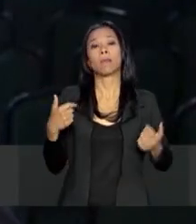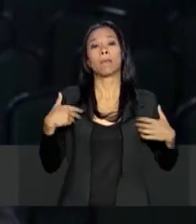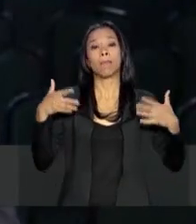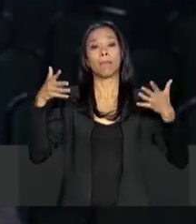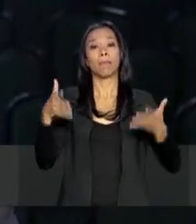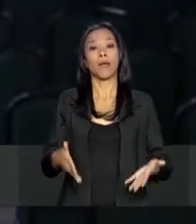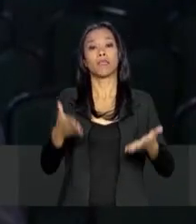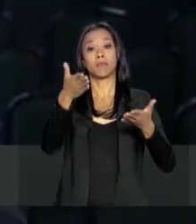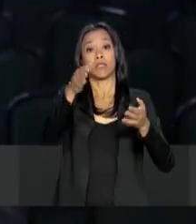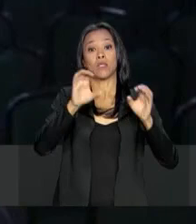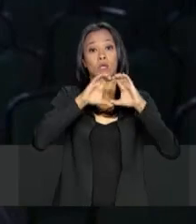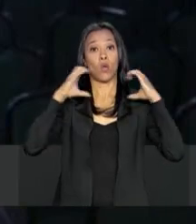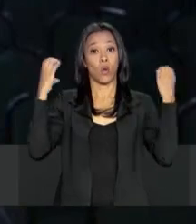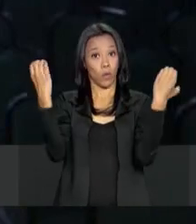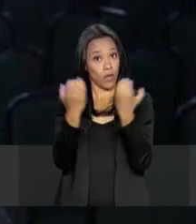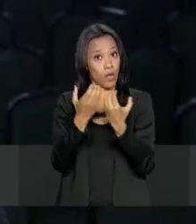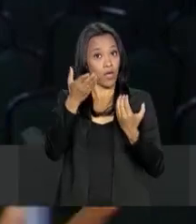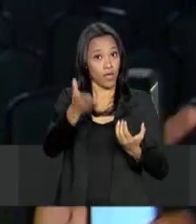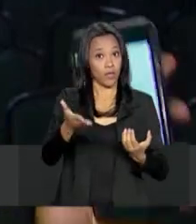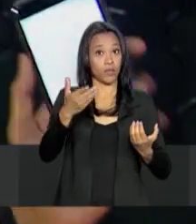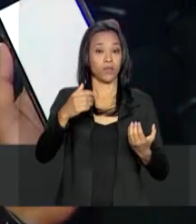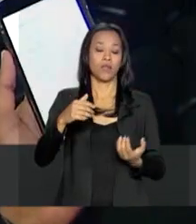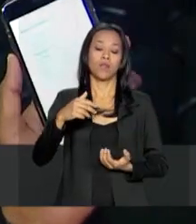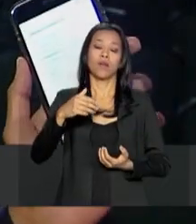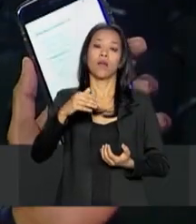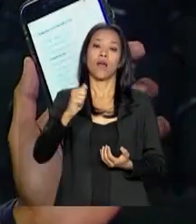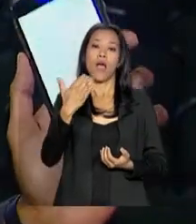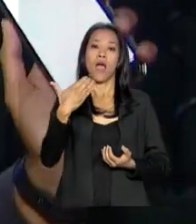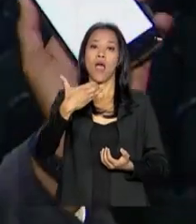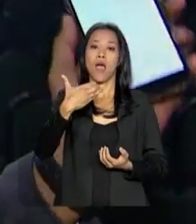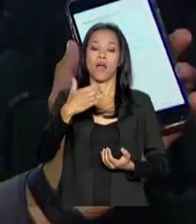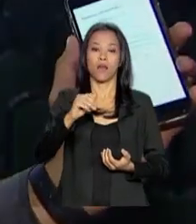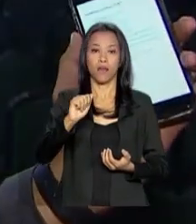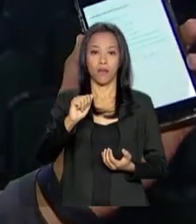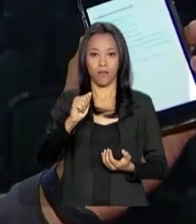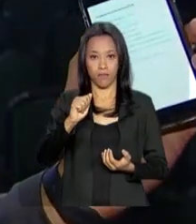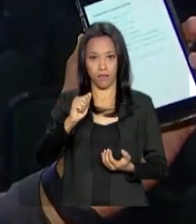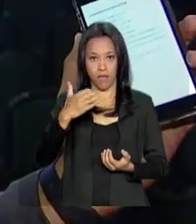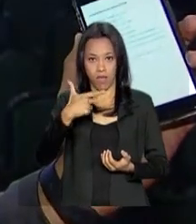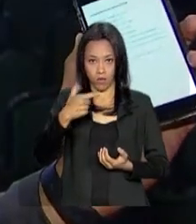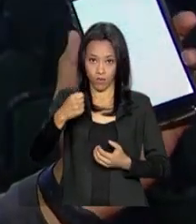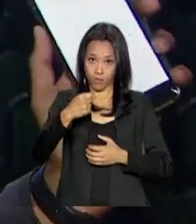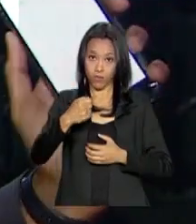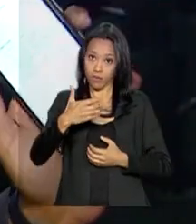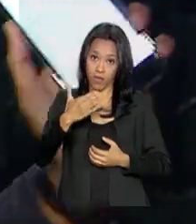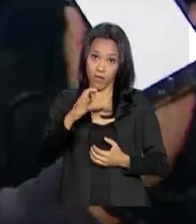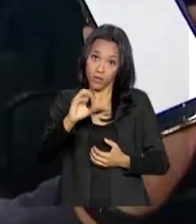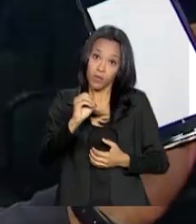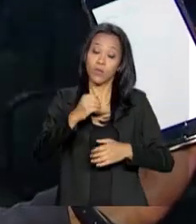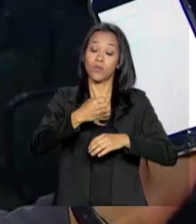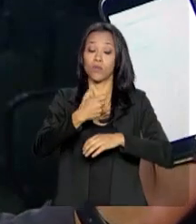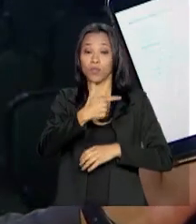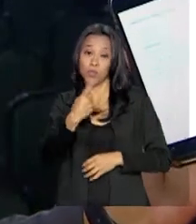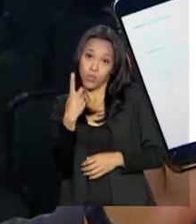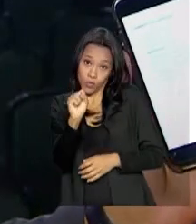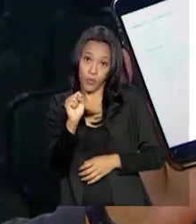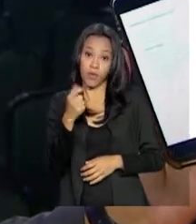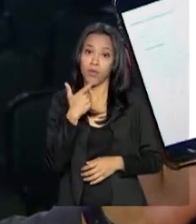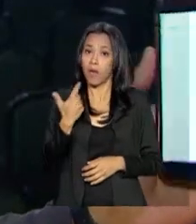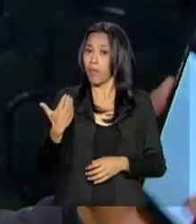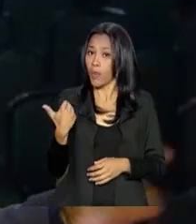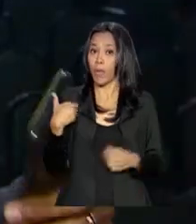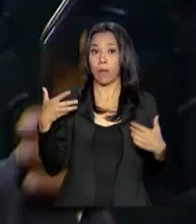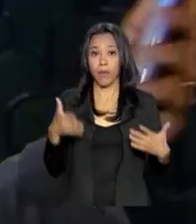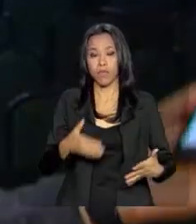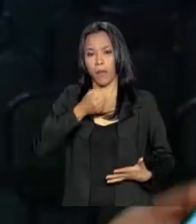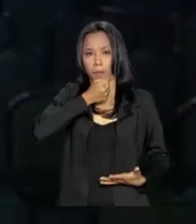evento Congresso Aço Brasil 2018. A gente está ouvindo o cerimonialista falar, isso porque o presidente terminou agora há pouco a